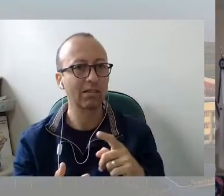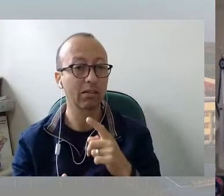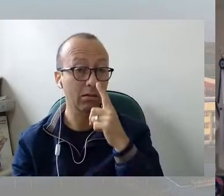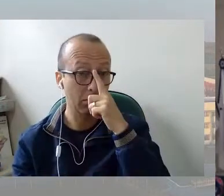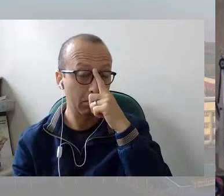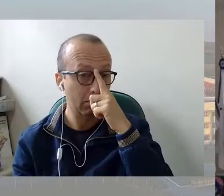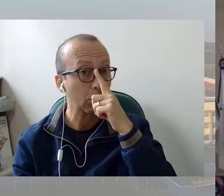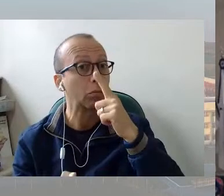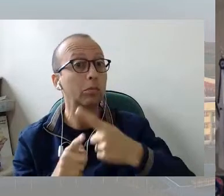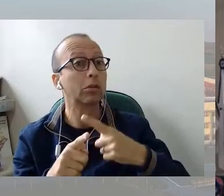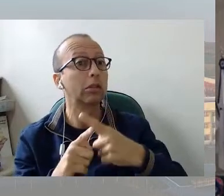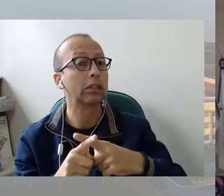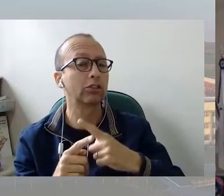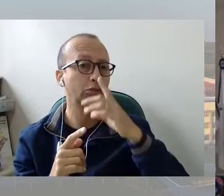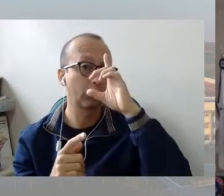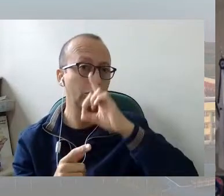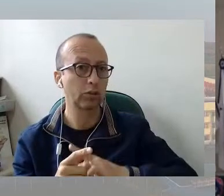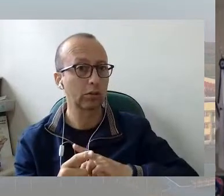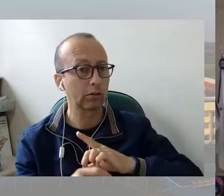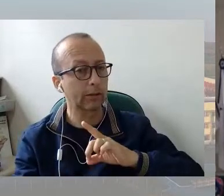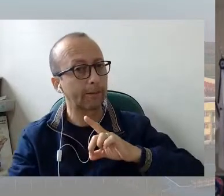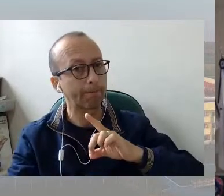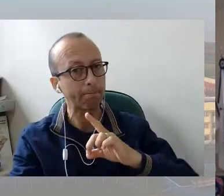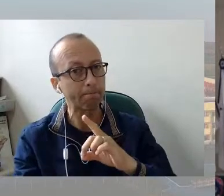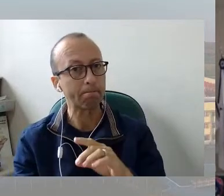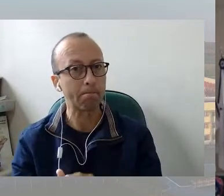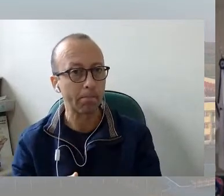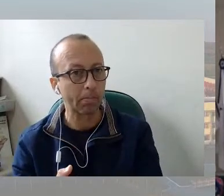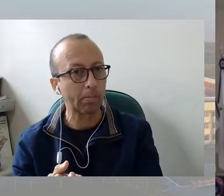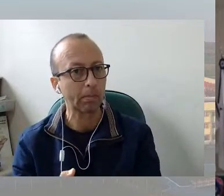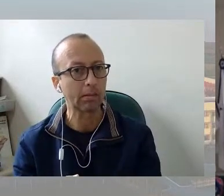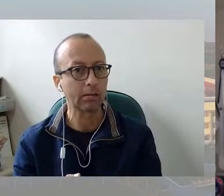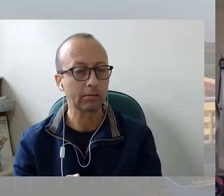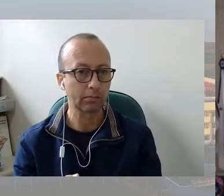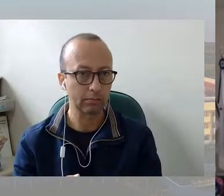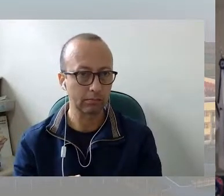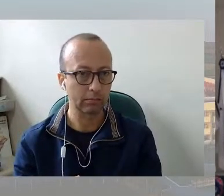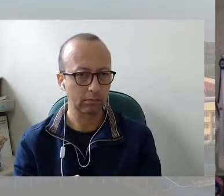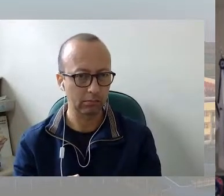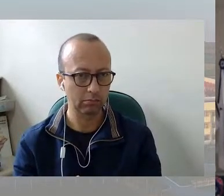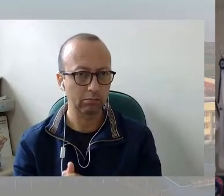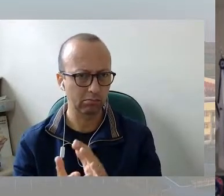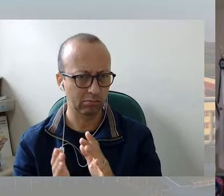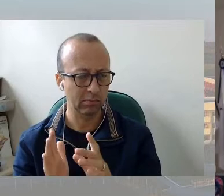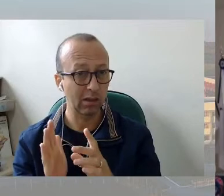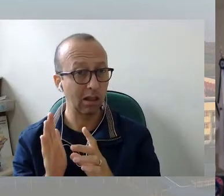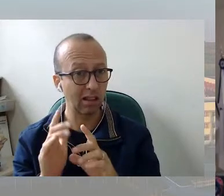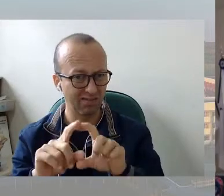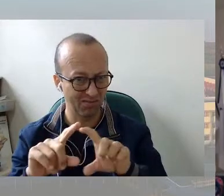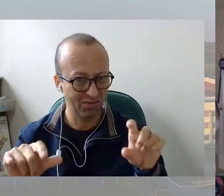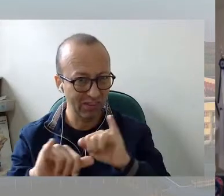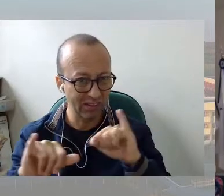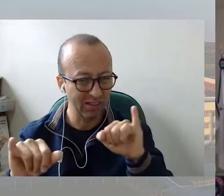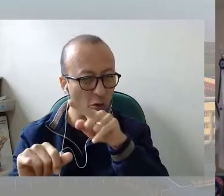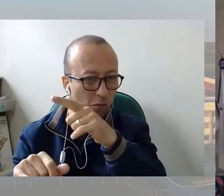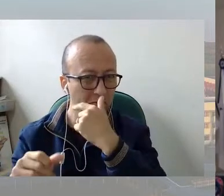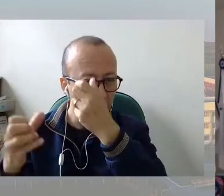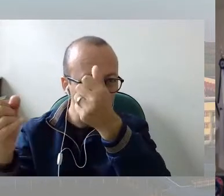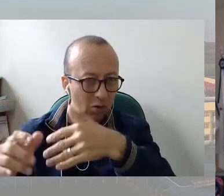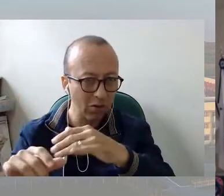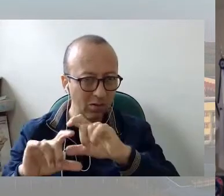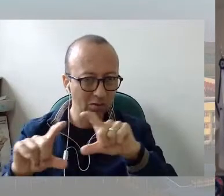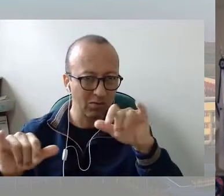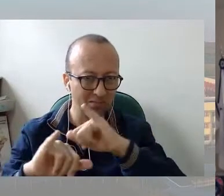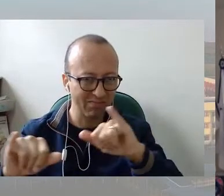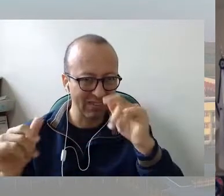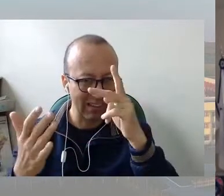dele. Eu discordo da fala do Altacir quando fala que a nota tinha mentira. Eu acho que a nota tem erro. Errar para